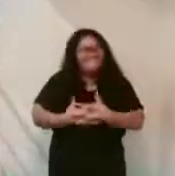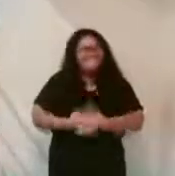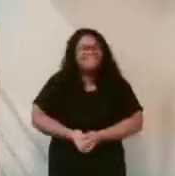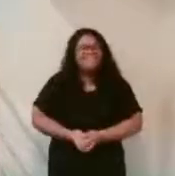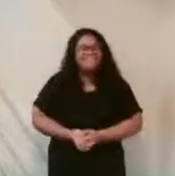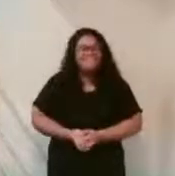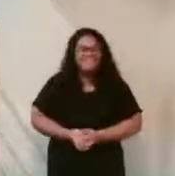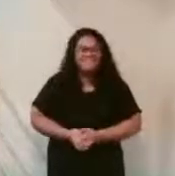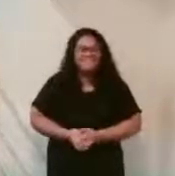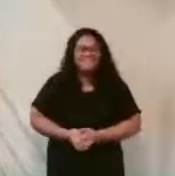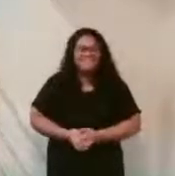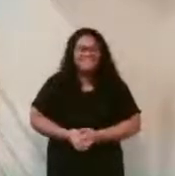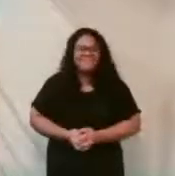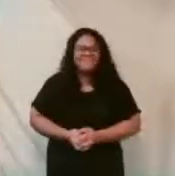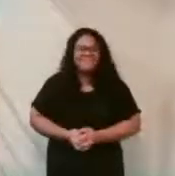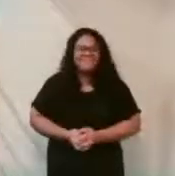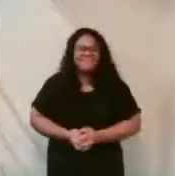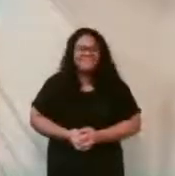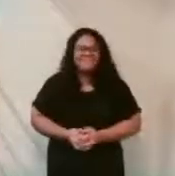colegas de mesa, eu lamento.